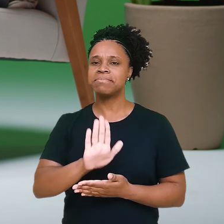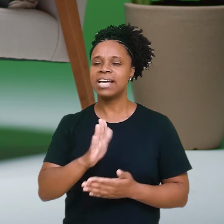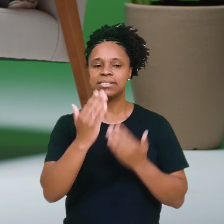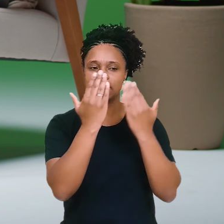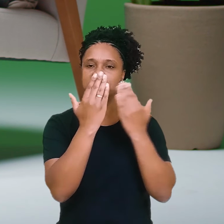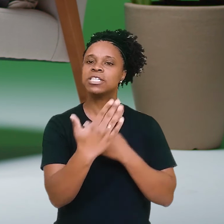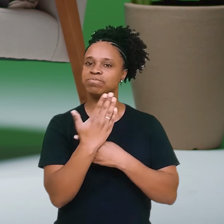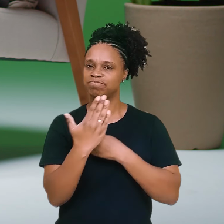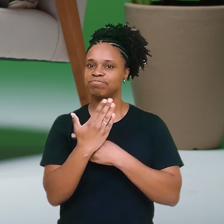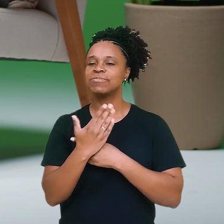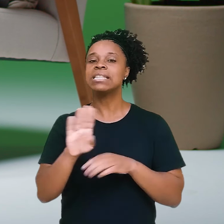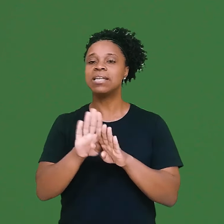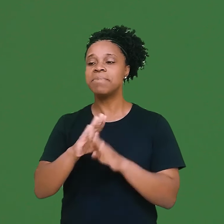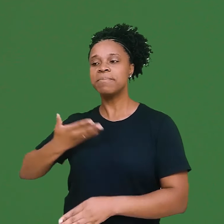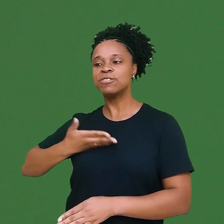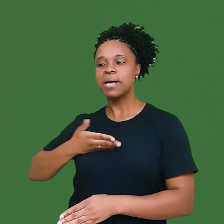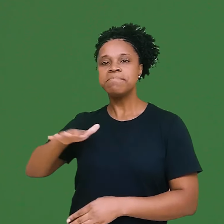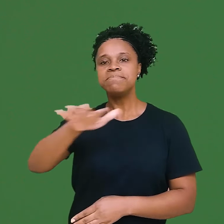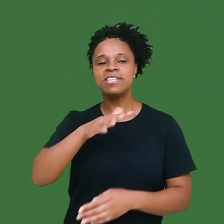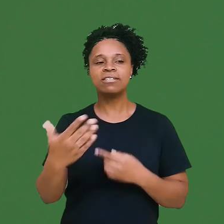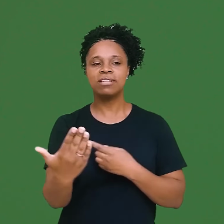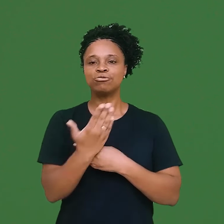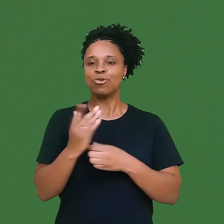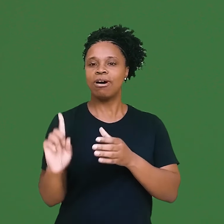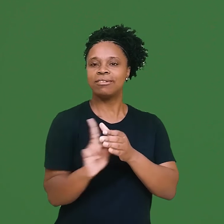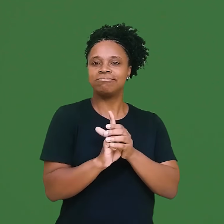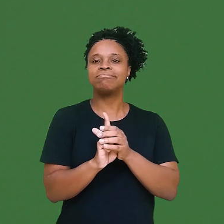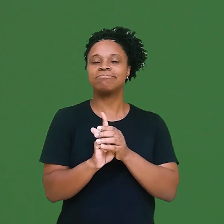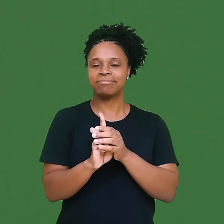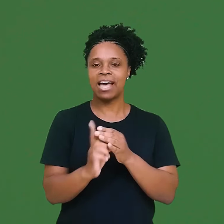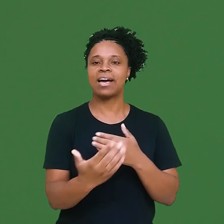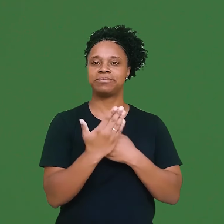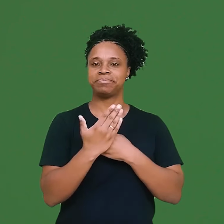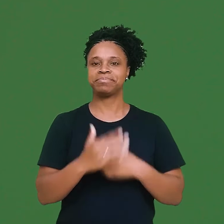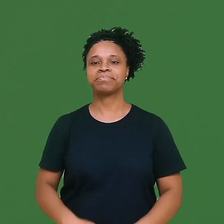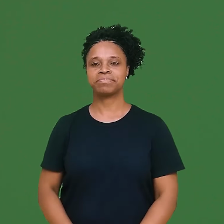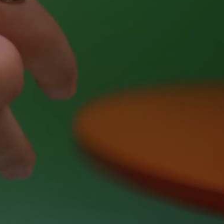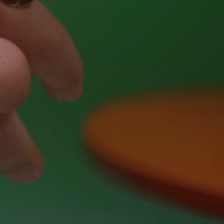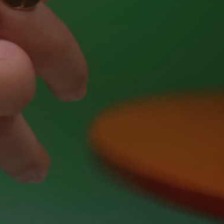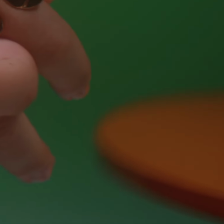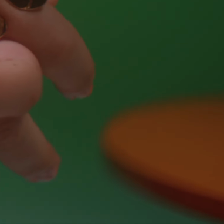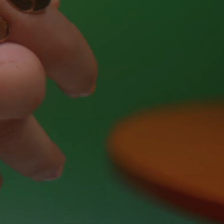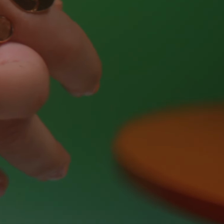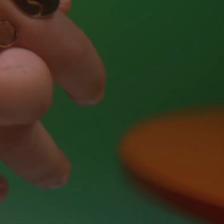certeza, né, a terapia me ajudou muito e os meus amigos também me acolheram e me ajudaram muito nesse processo.